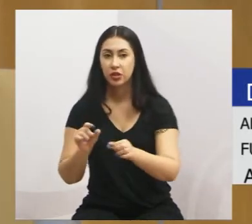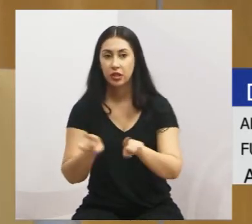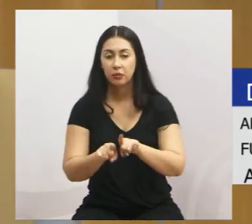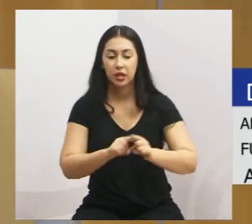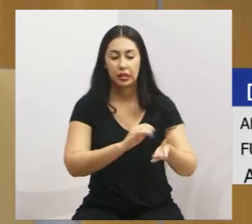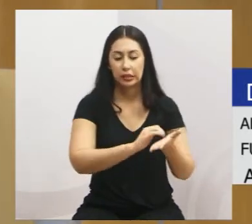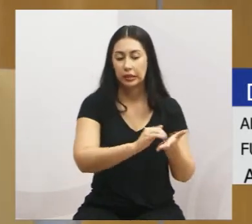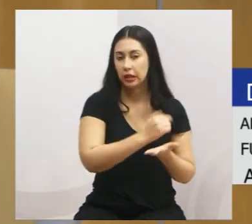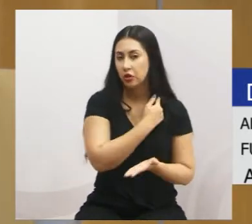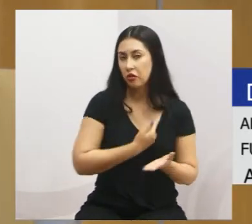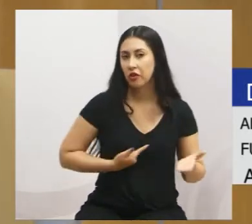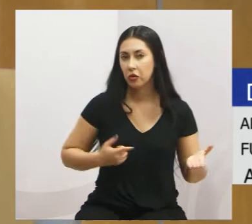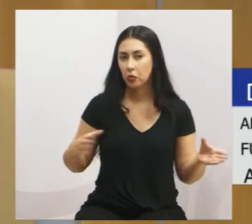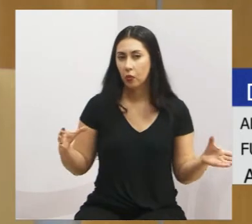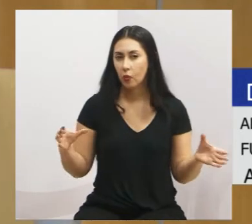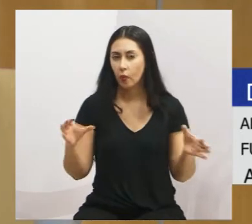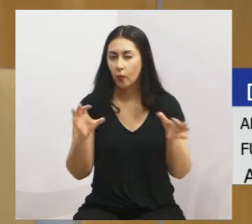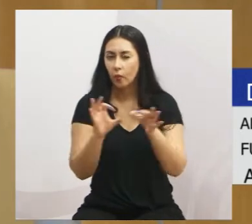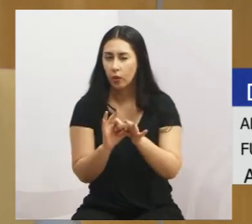governo.